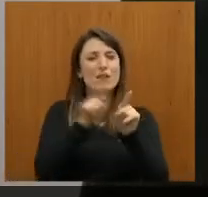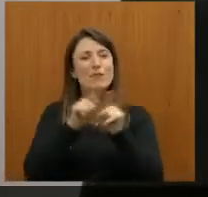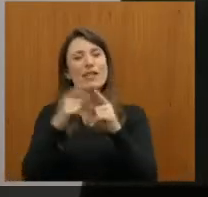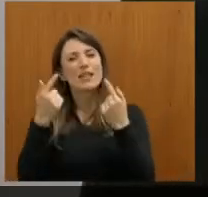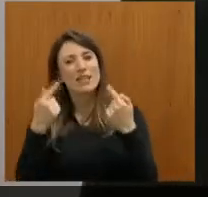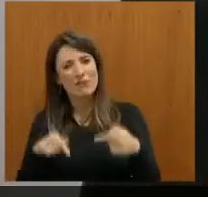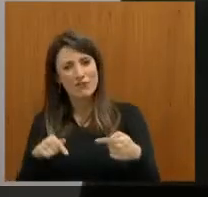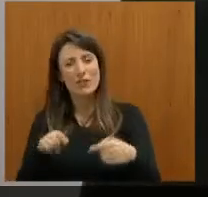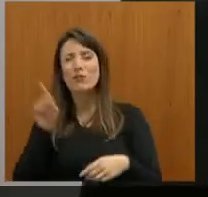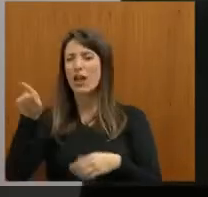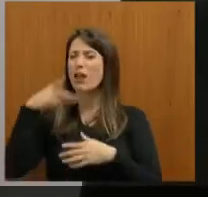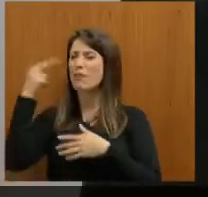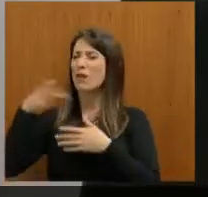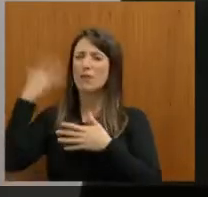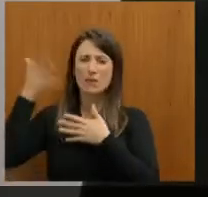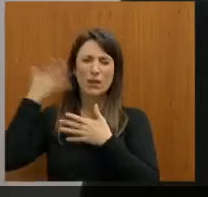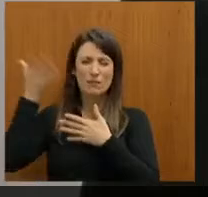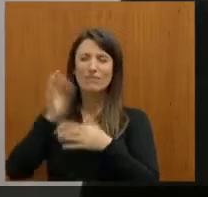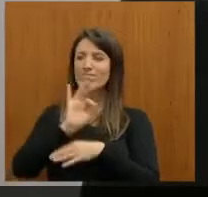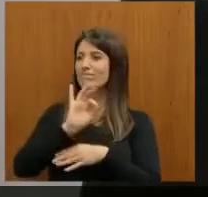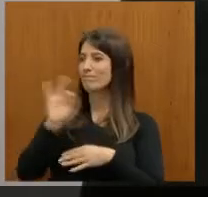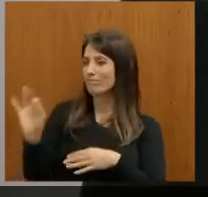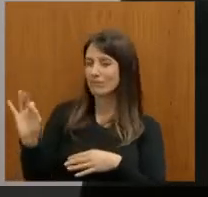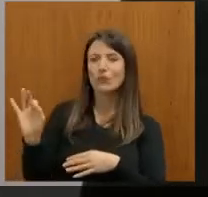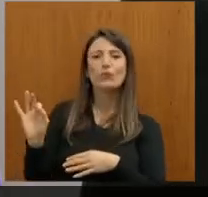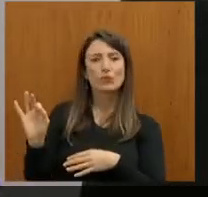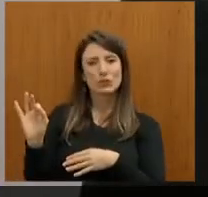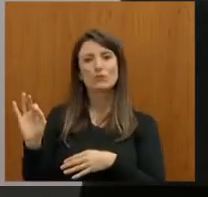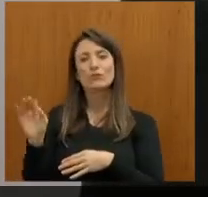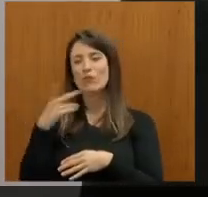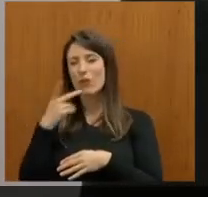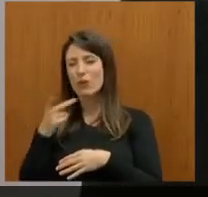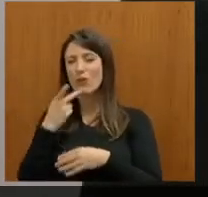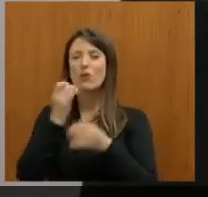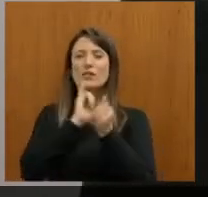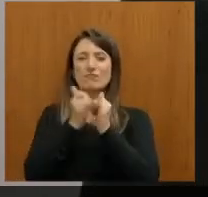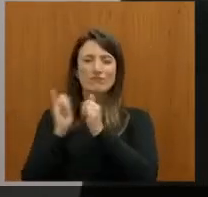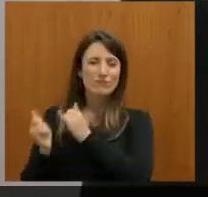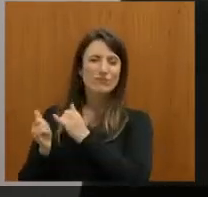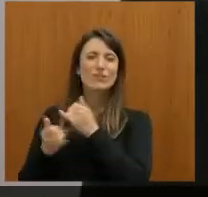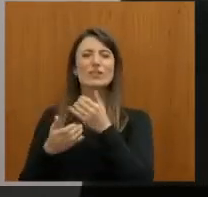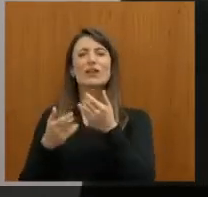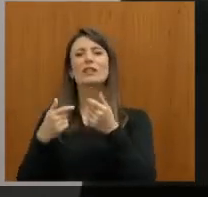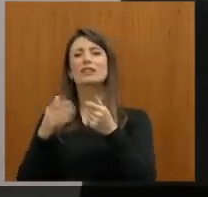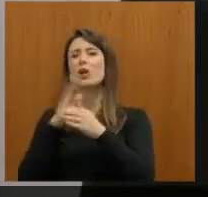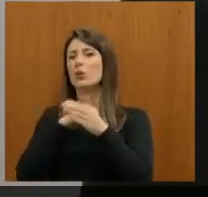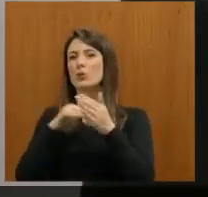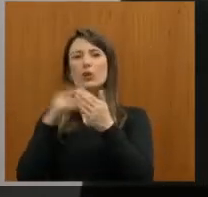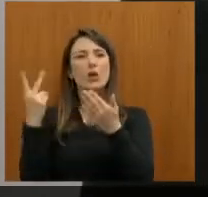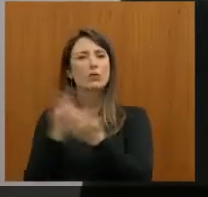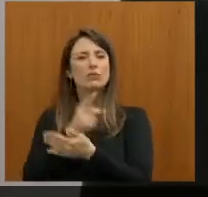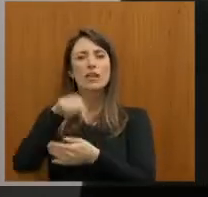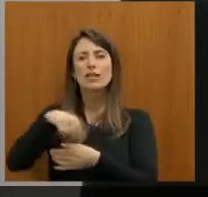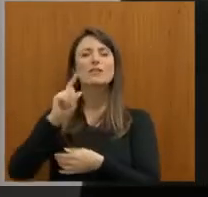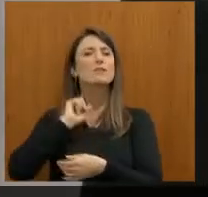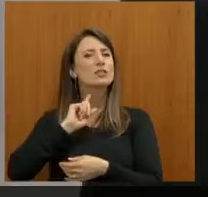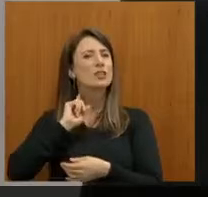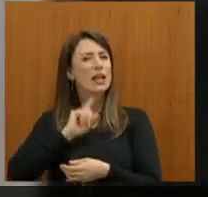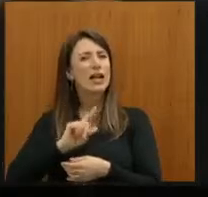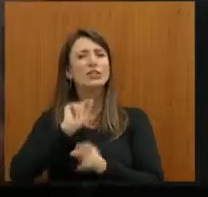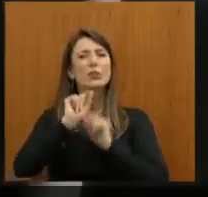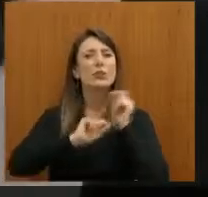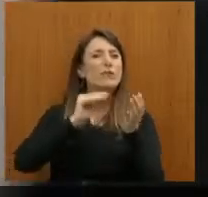com vários dados trouxe que a perspectiva do que tem sido feito no estado de Minas Gerais os aspectos que precisamos